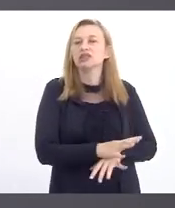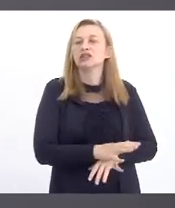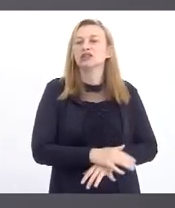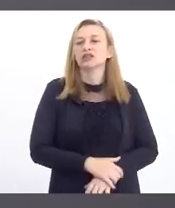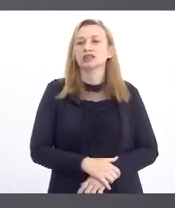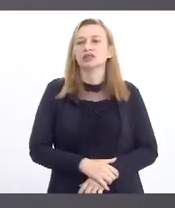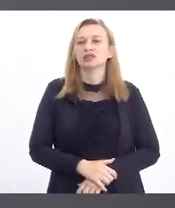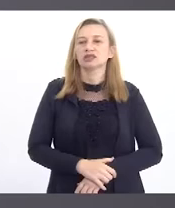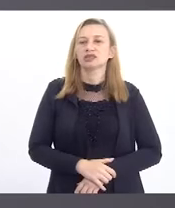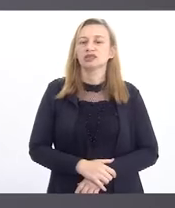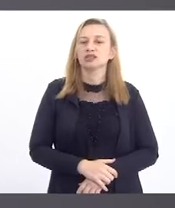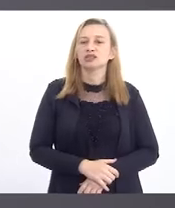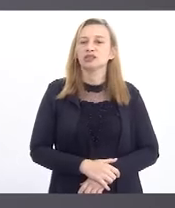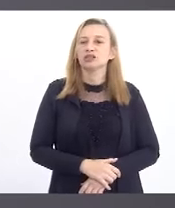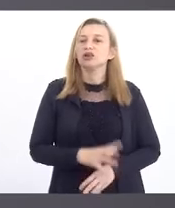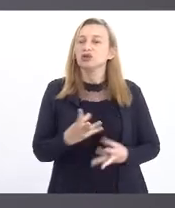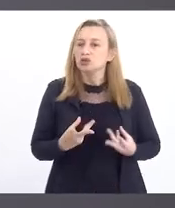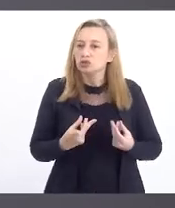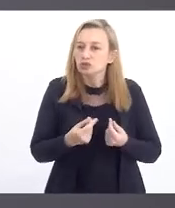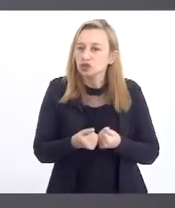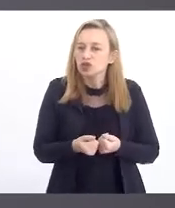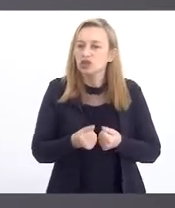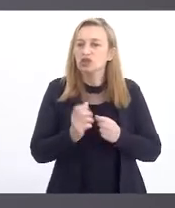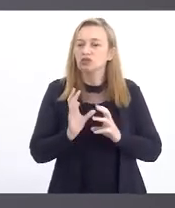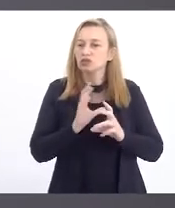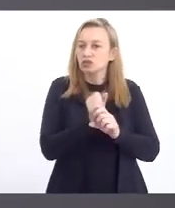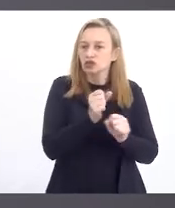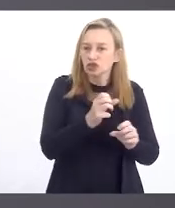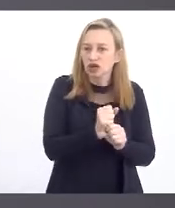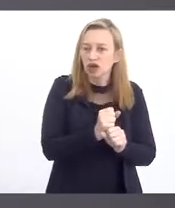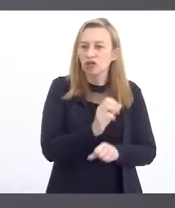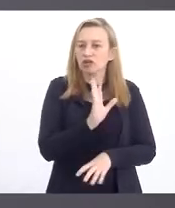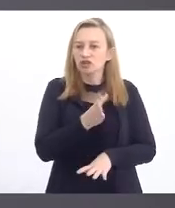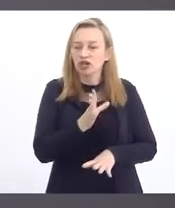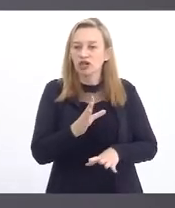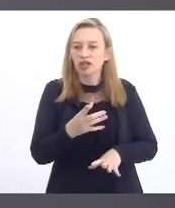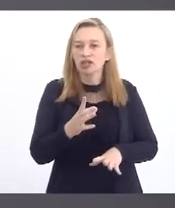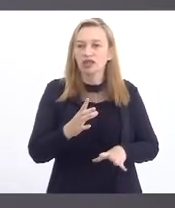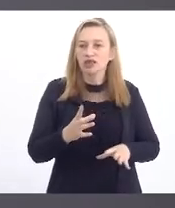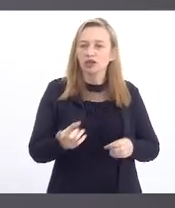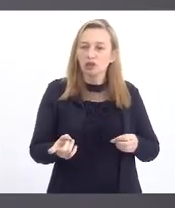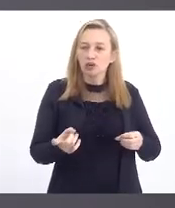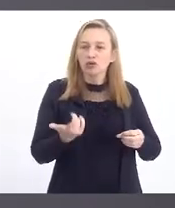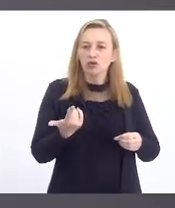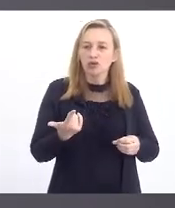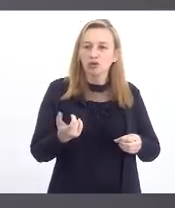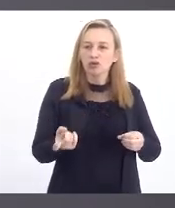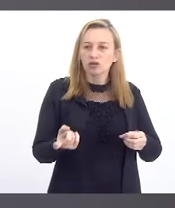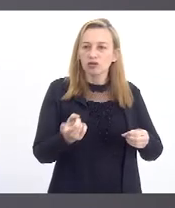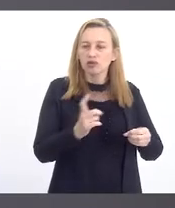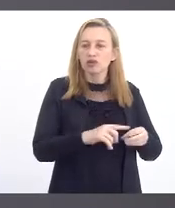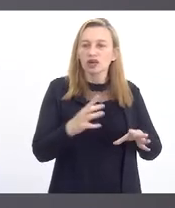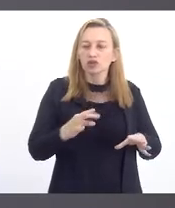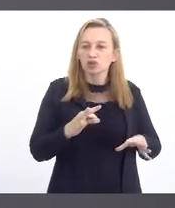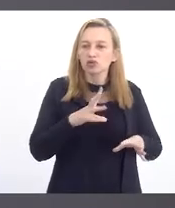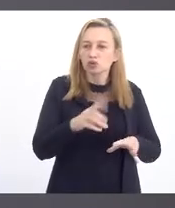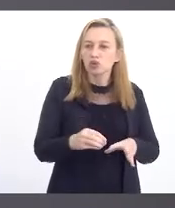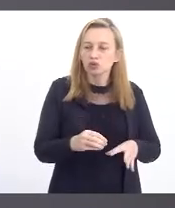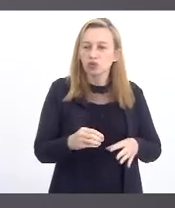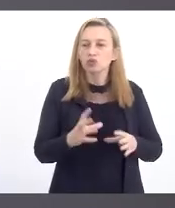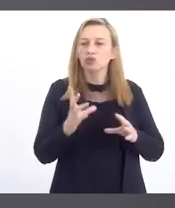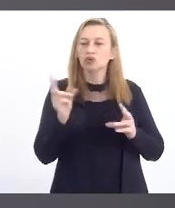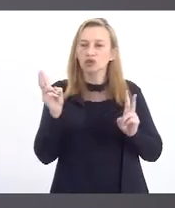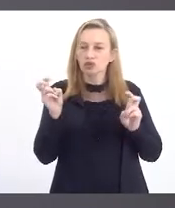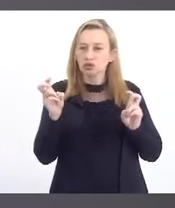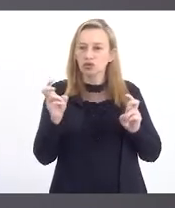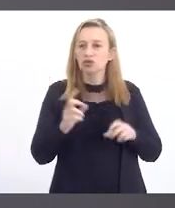estação. Substituição dos recalques do Marapicu, a gente tem um estudo para recuperar todo aquele recalque que vai da ETA até o nosso reservatório, que vira e